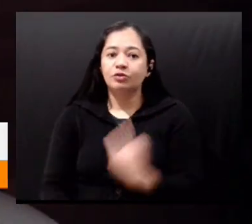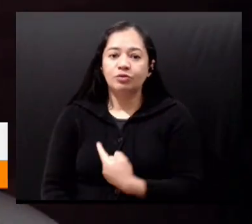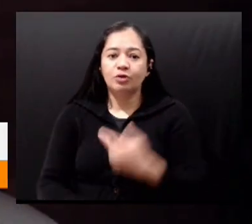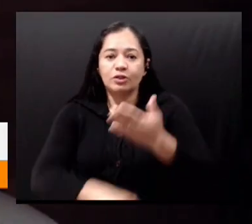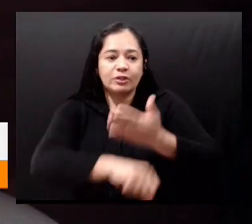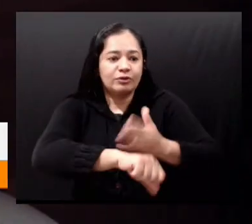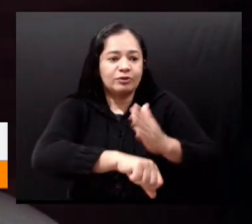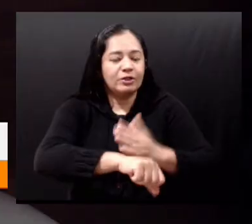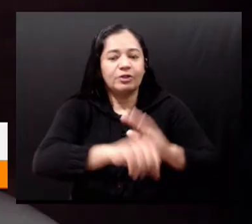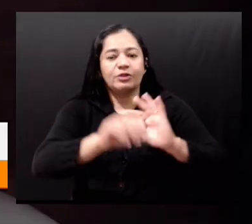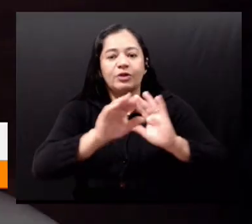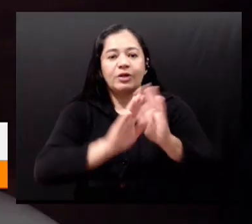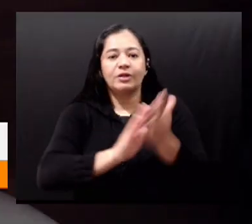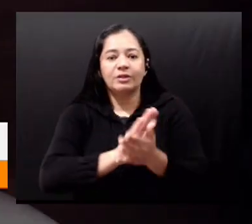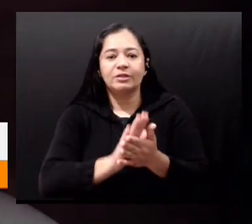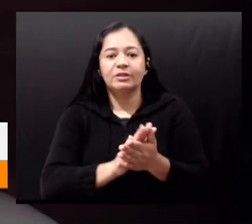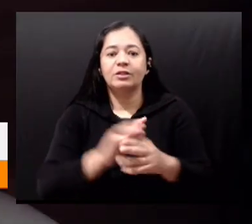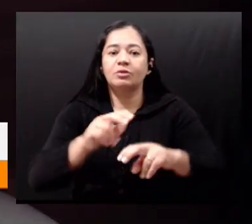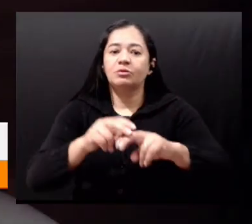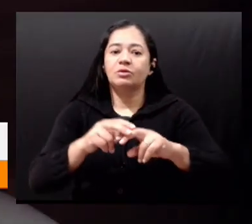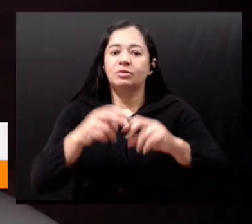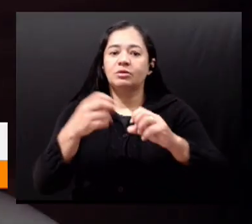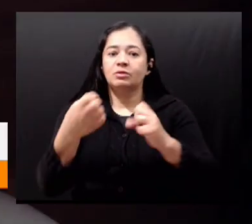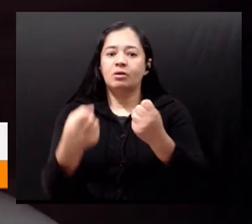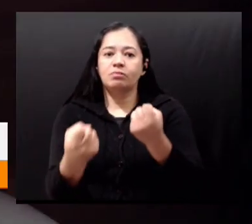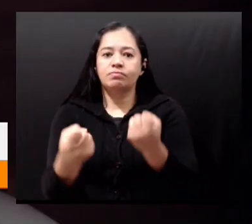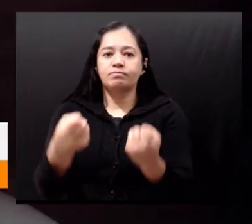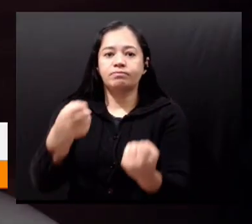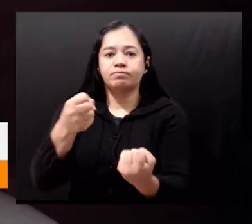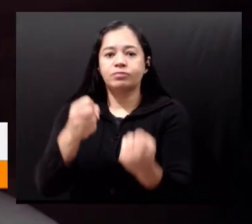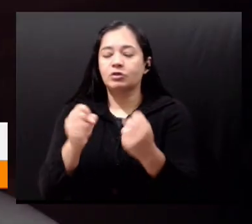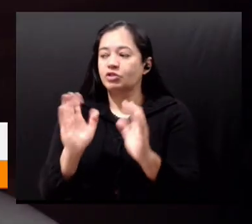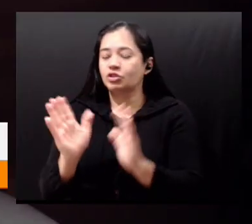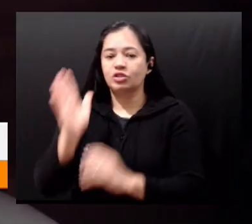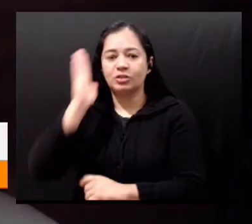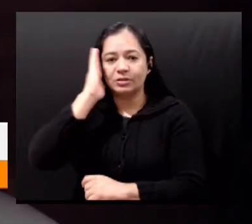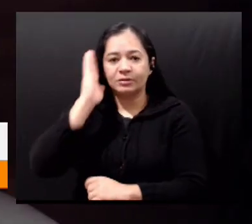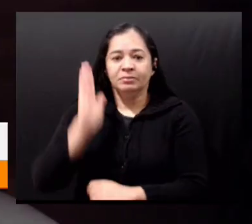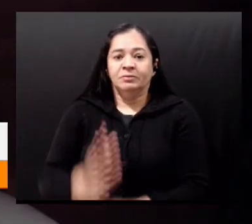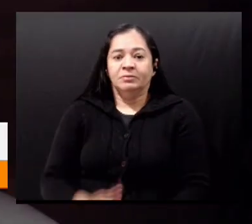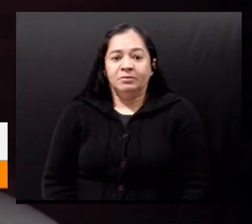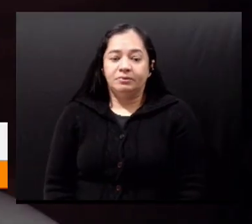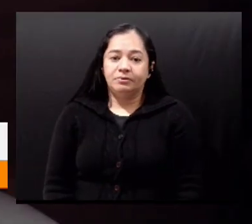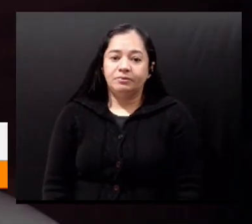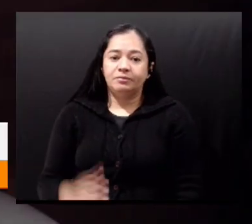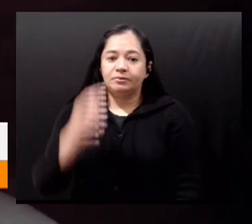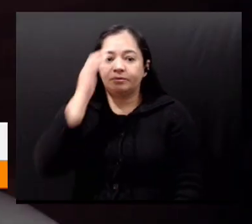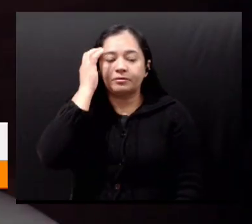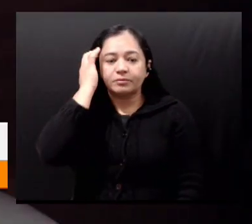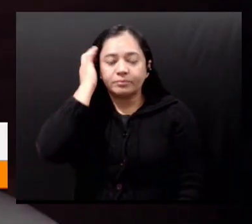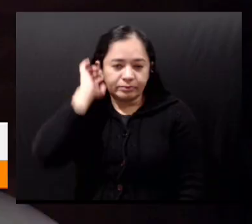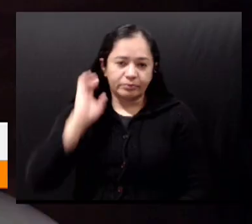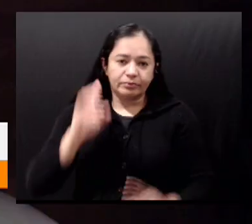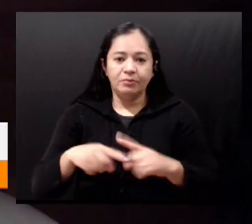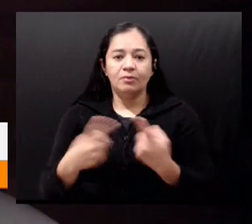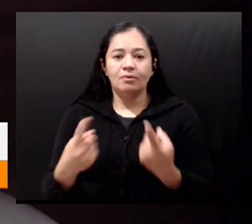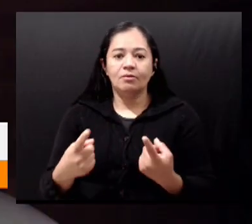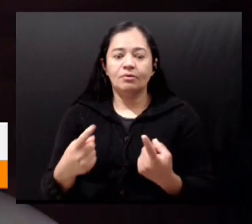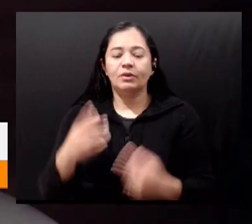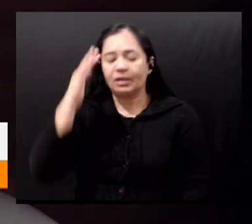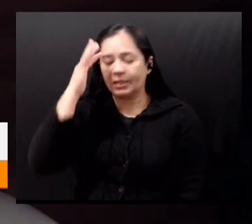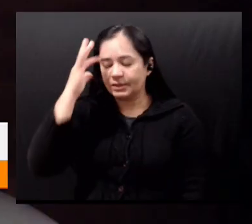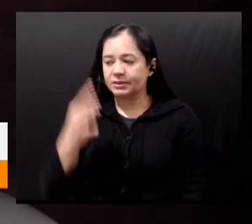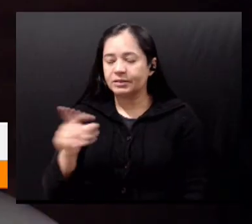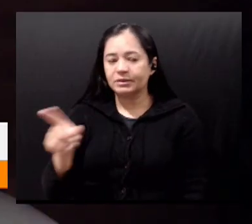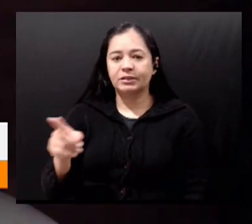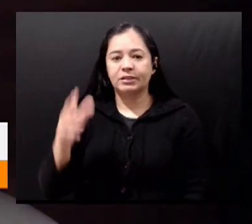ficou sabendo, Aham. provavelmente, né, eu não vi a reportagem, então Sim. não posso afirmar com toda certeza, mas com certeza, quando ele ficou sabendo